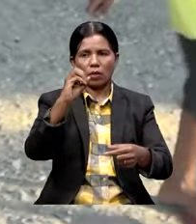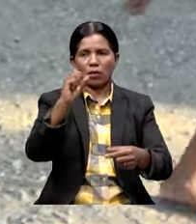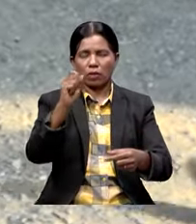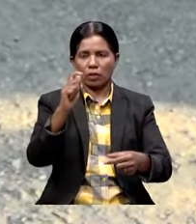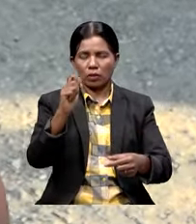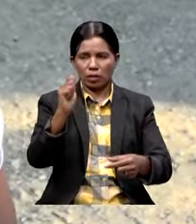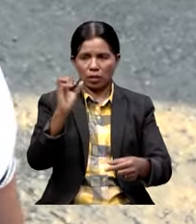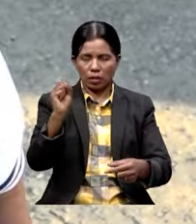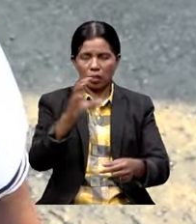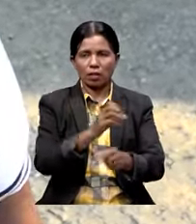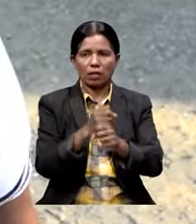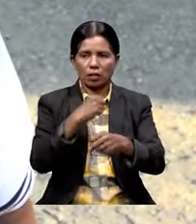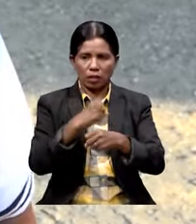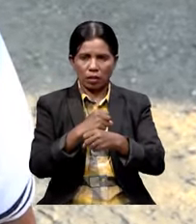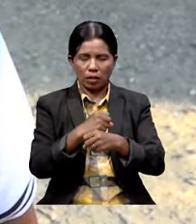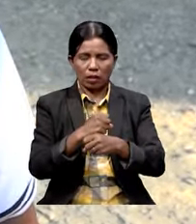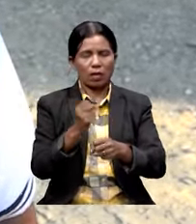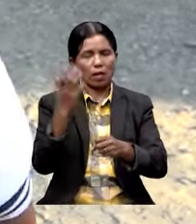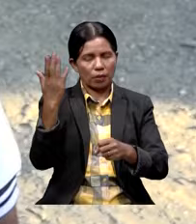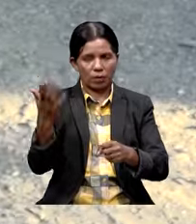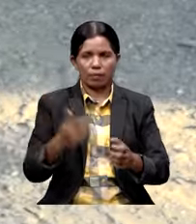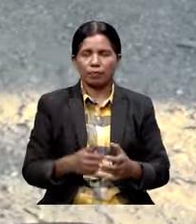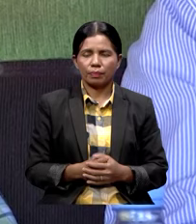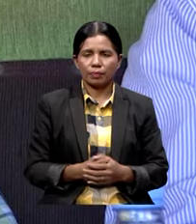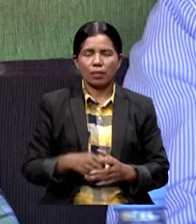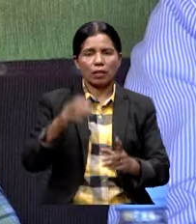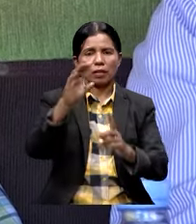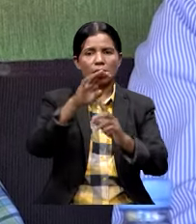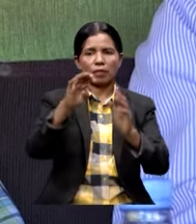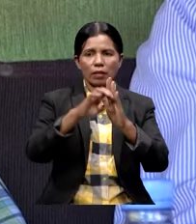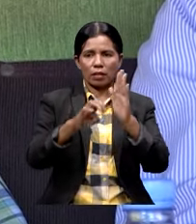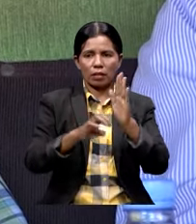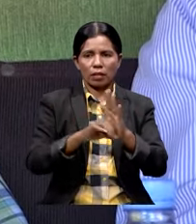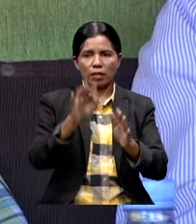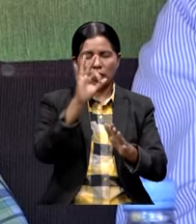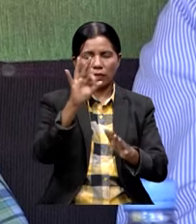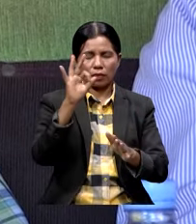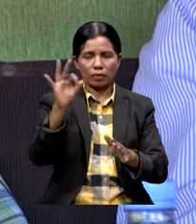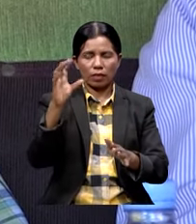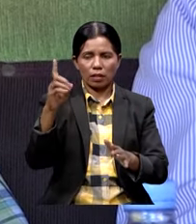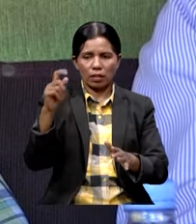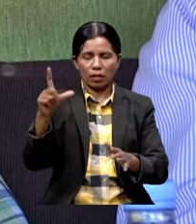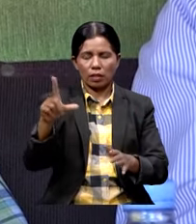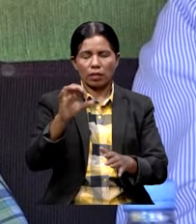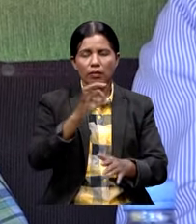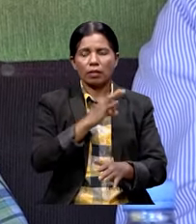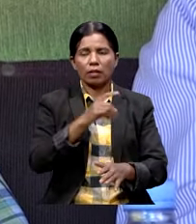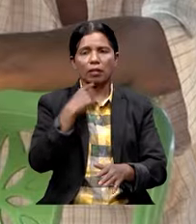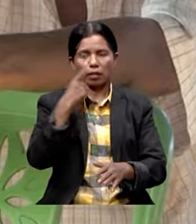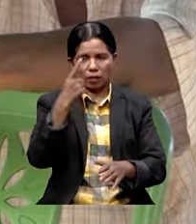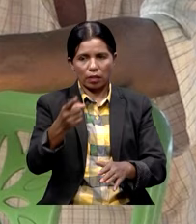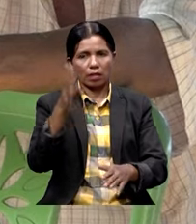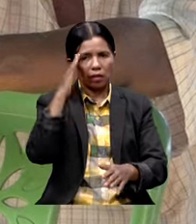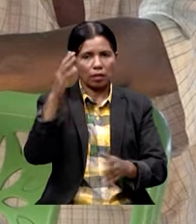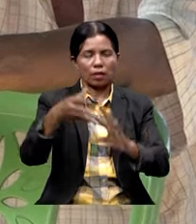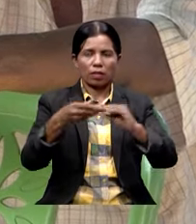coliateona pori ba halo dane ba sef estado maior general FFDT tenente general Farula Telai considera